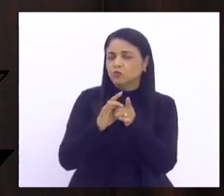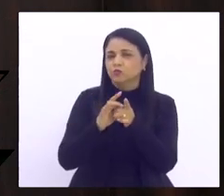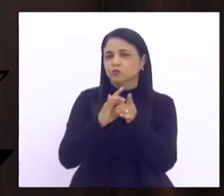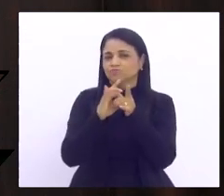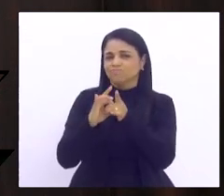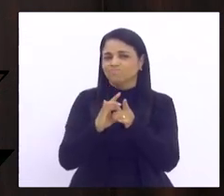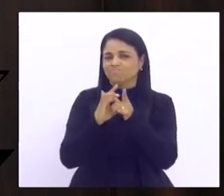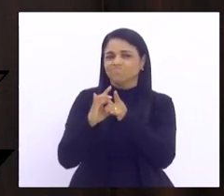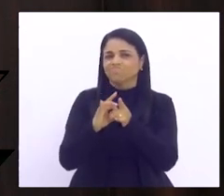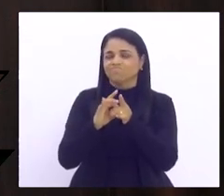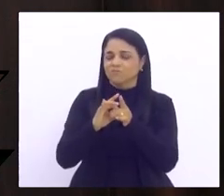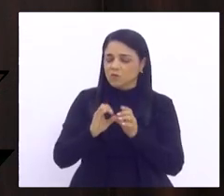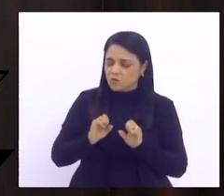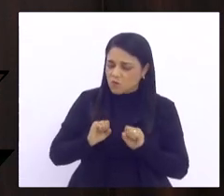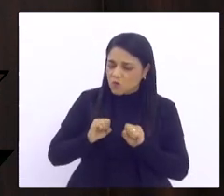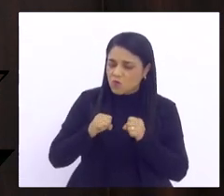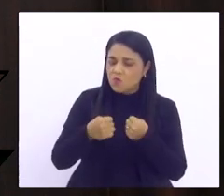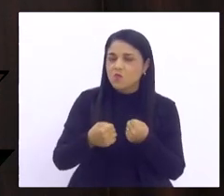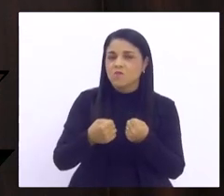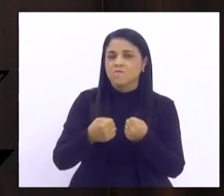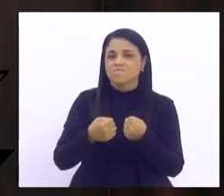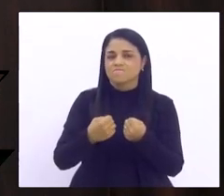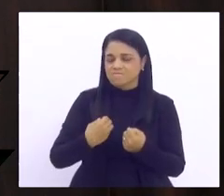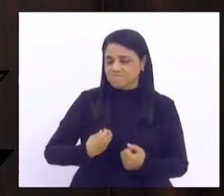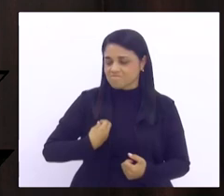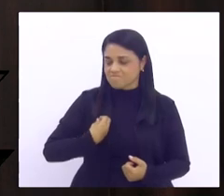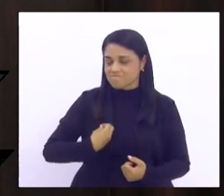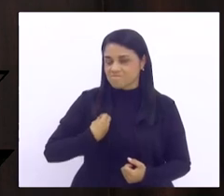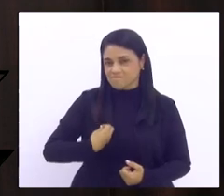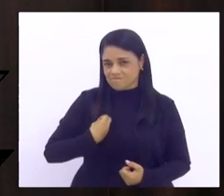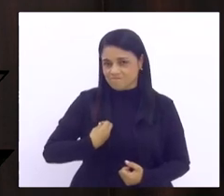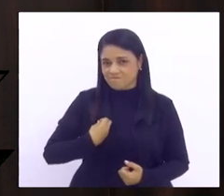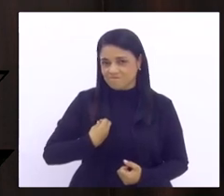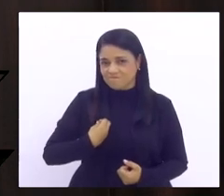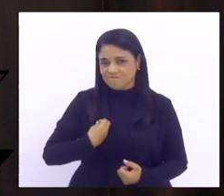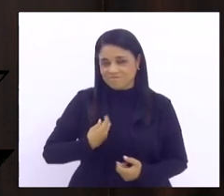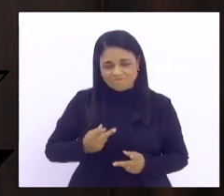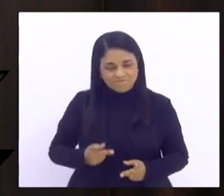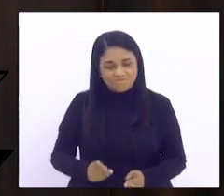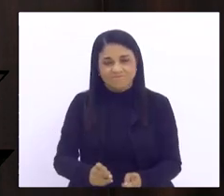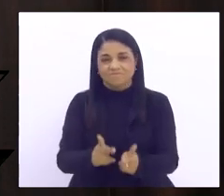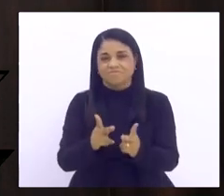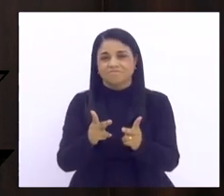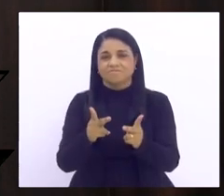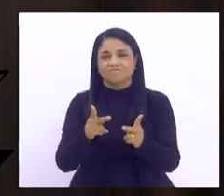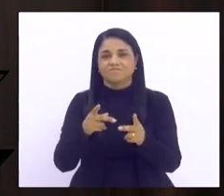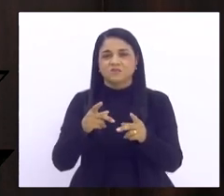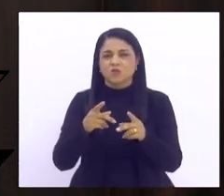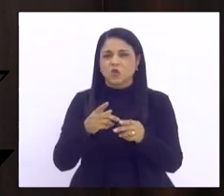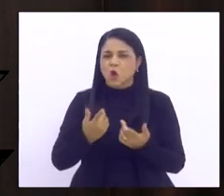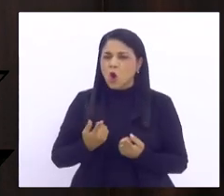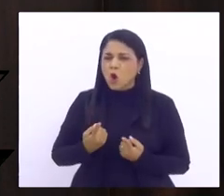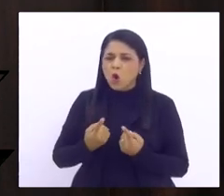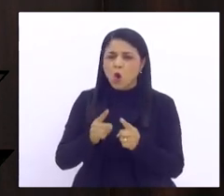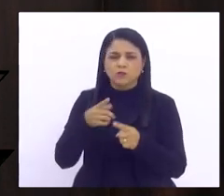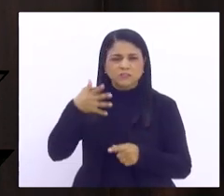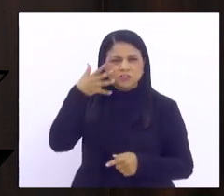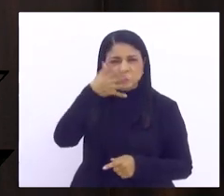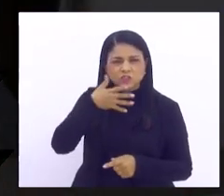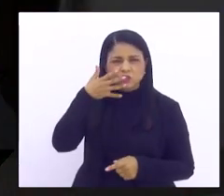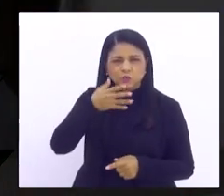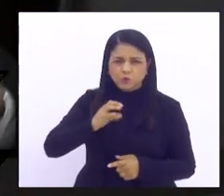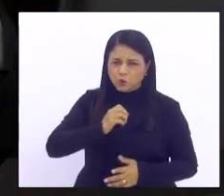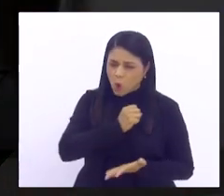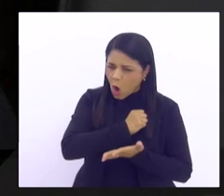constantemente a favor da vida, constantemente, contra todo discurso de ódio, todo discurso